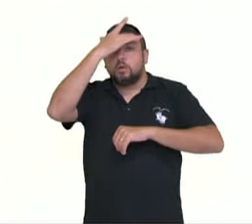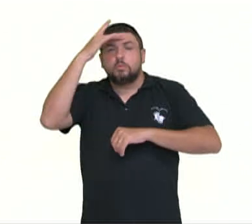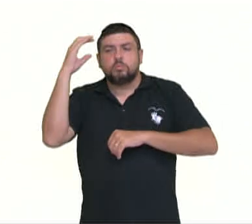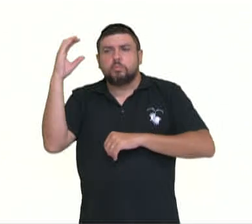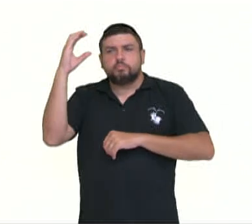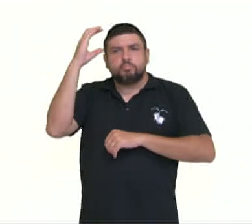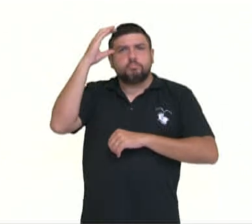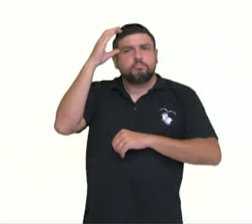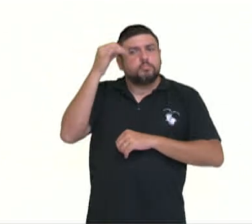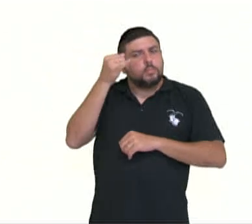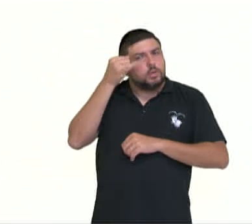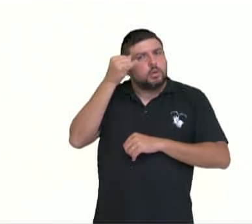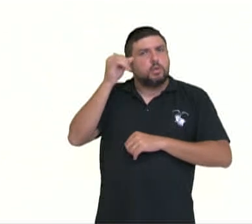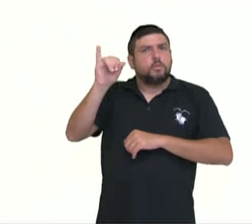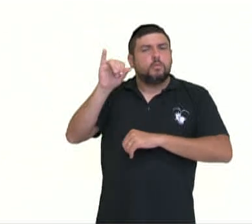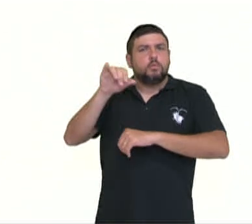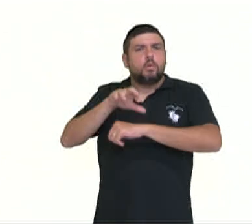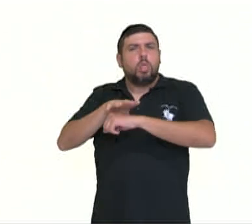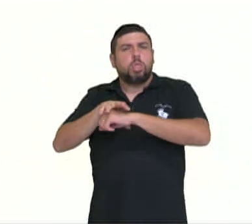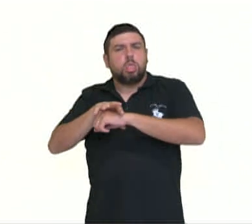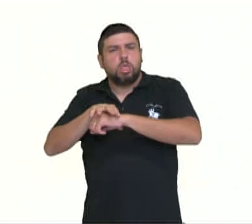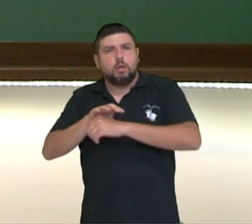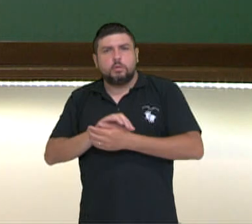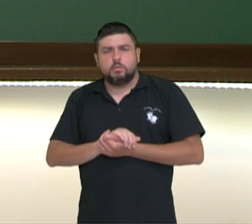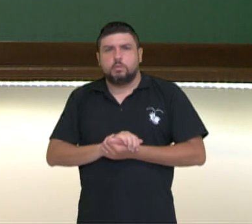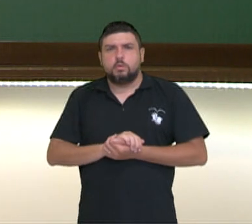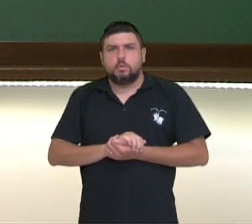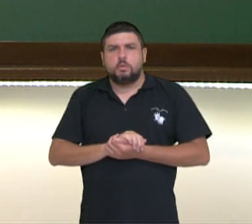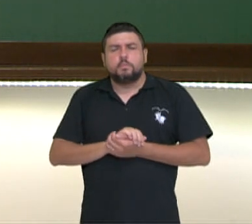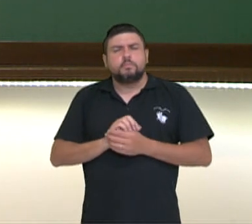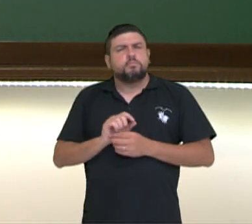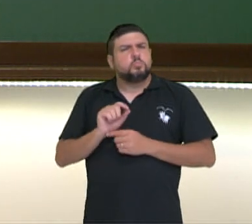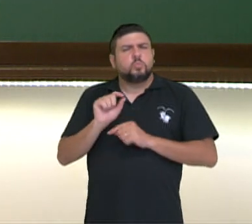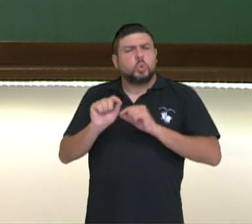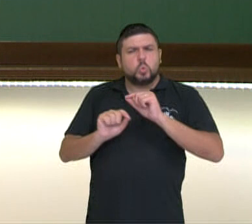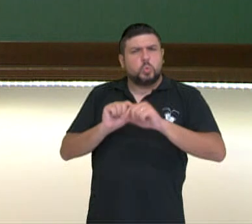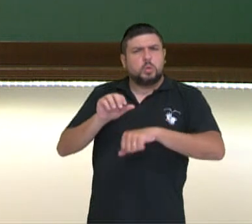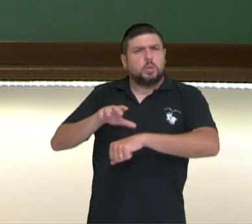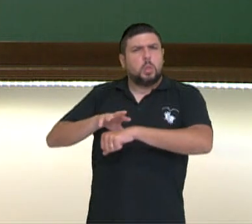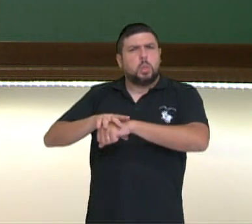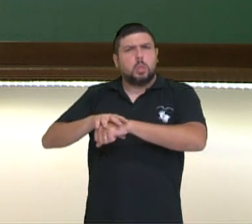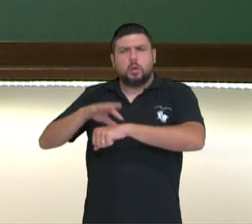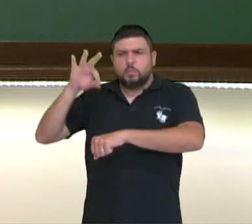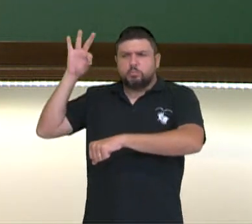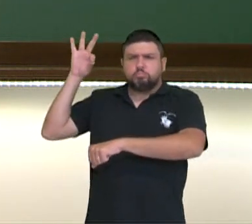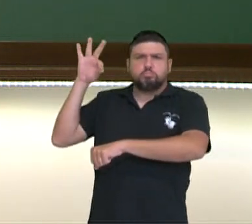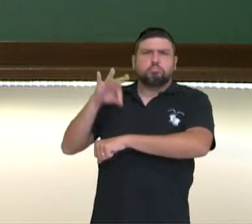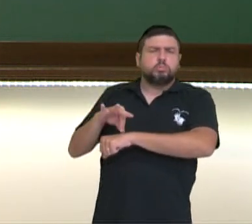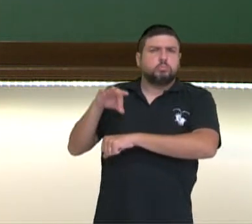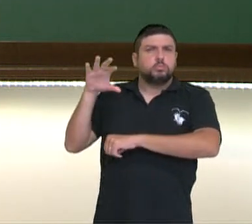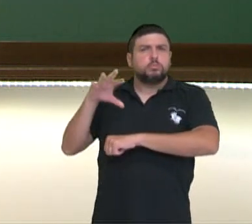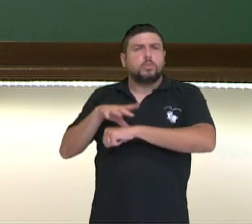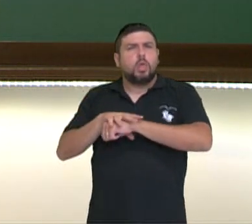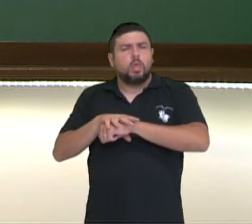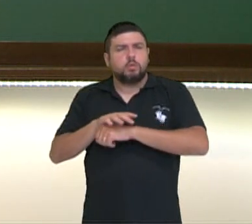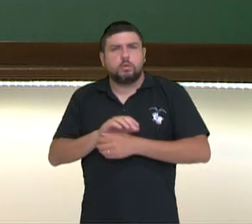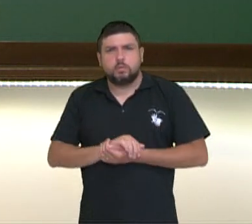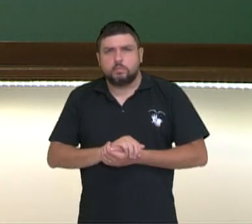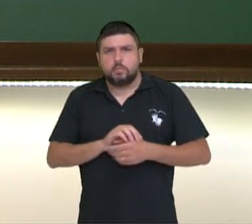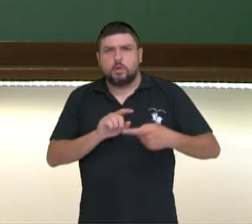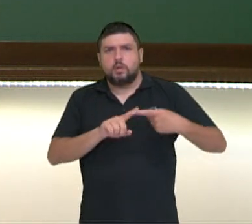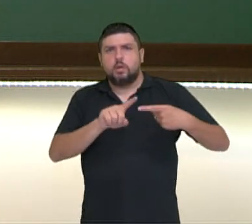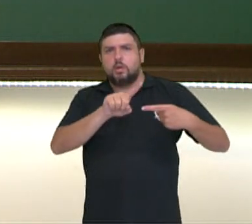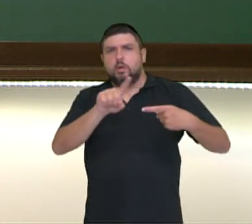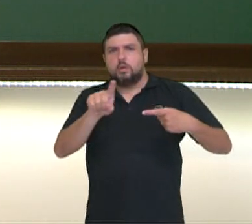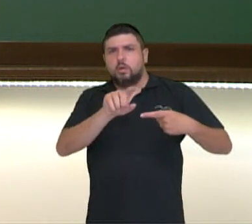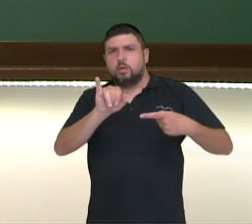ao Aedes aegypti. E que doenças são essas, pessoal? Que doenças que são associadas a esse mosquito? Nós temos o Zika